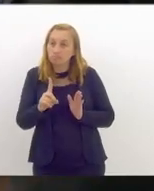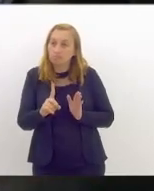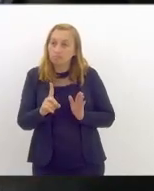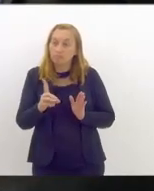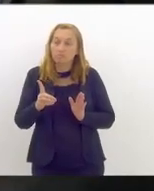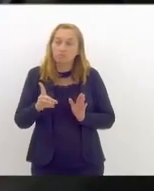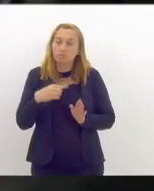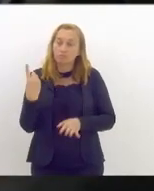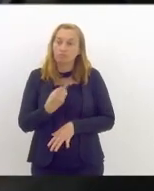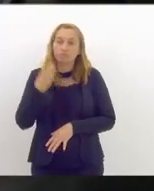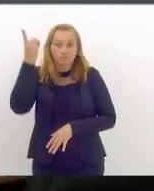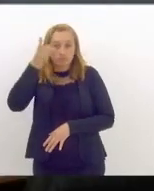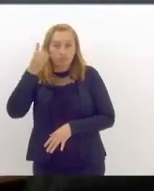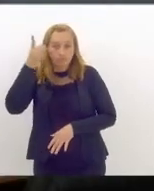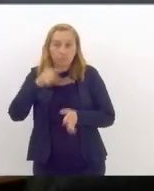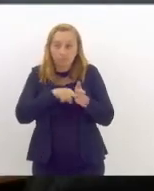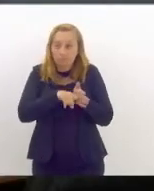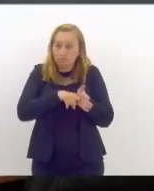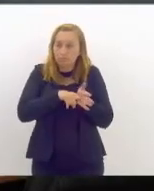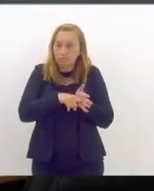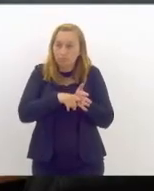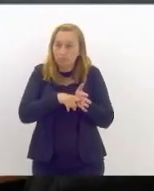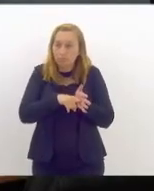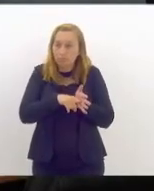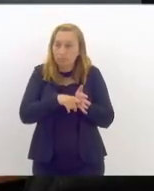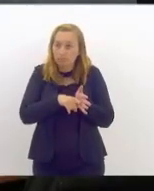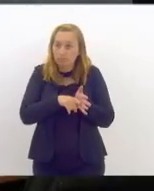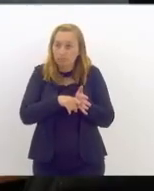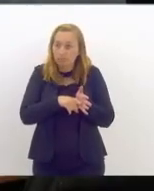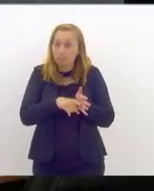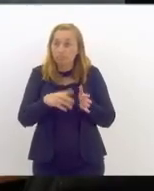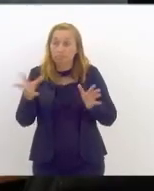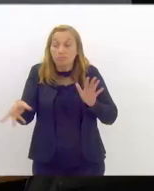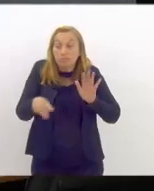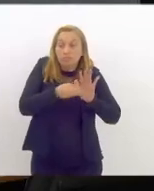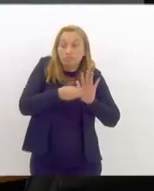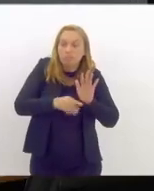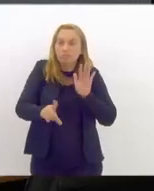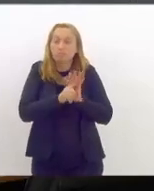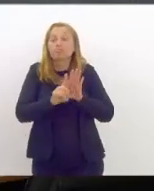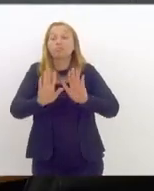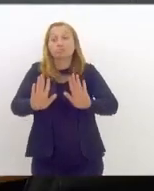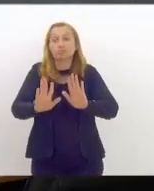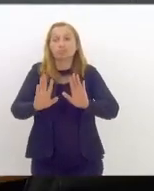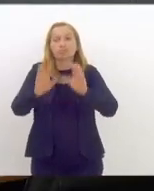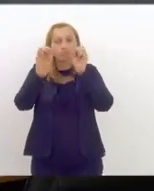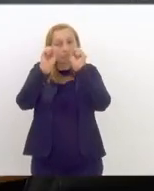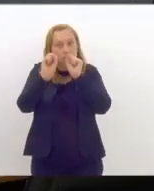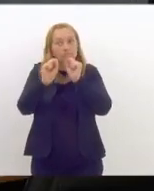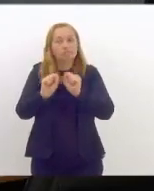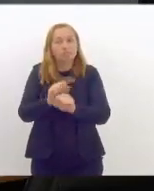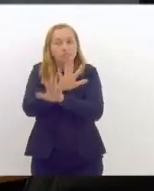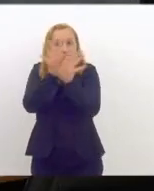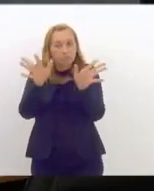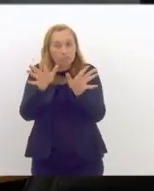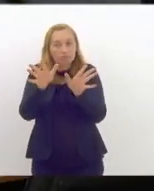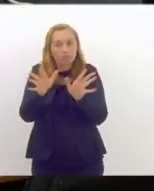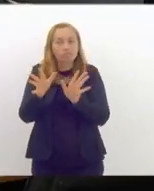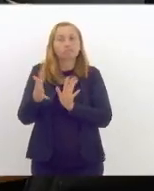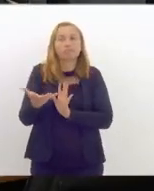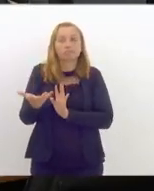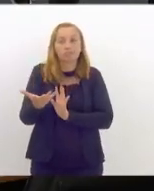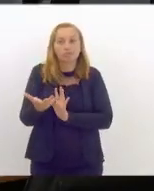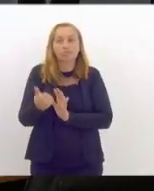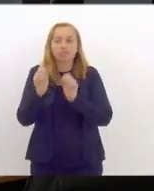isso que eu entendi e ele Tá confirmando entendeu Mas enfim fique claro que alerta também tem que receber a